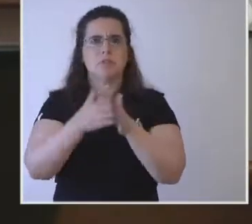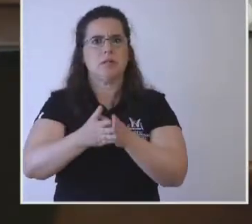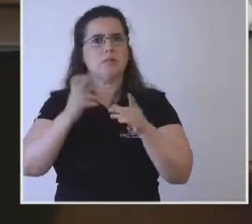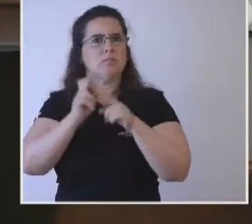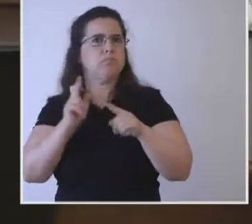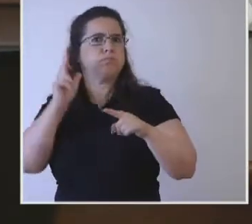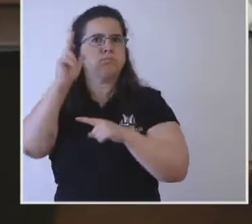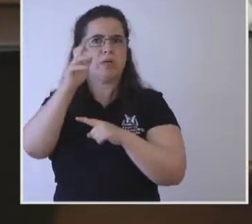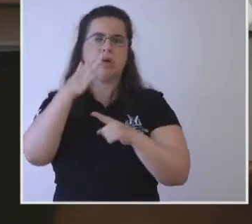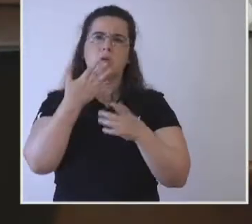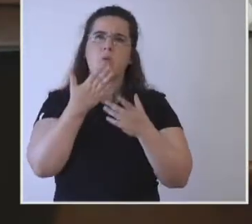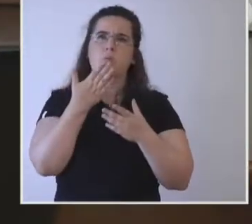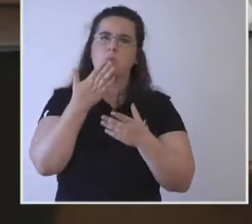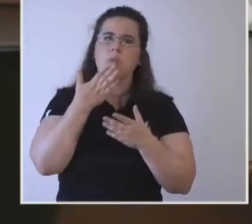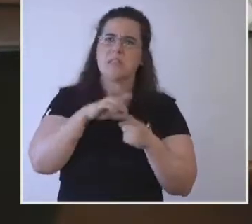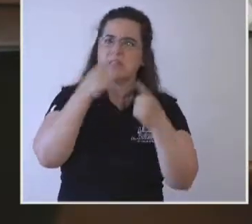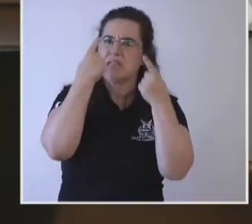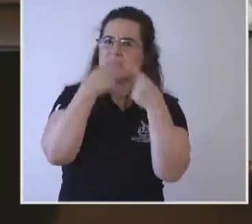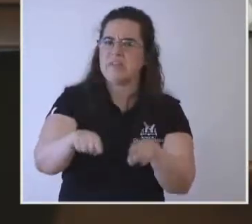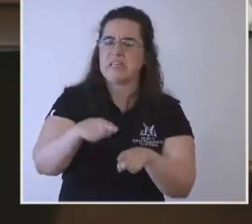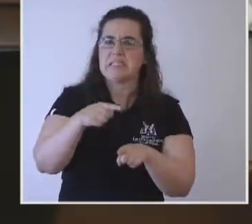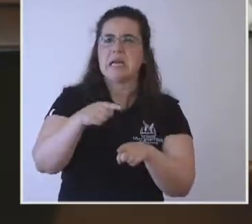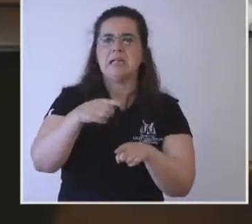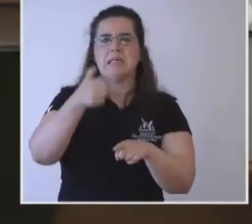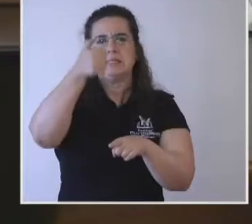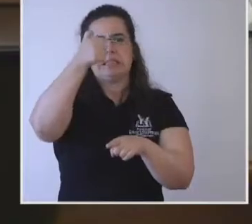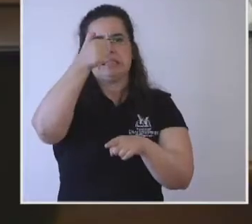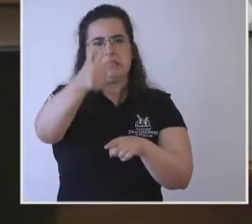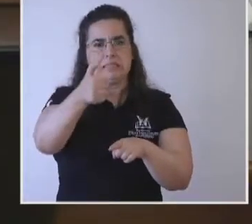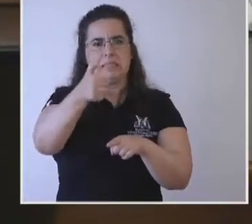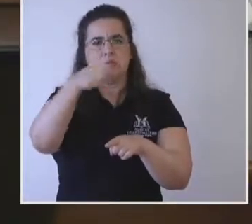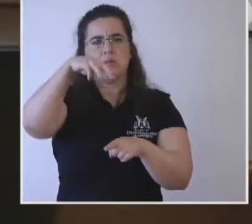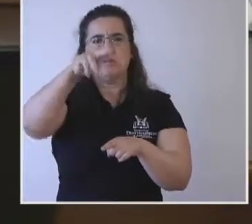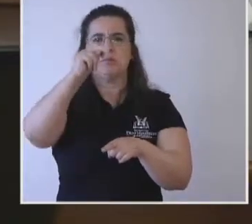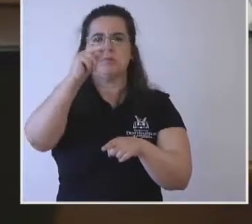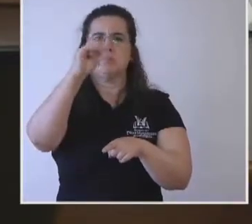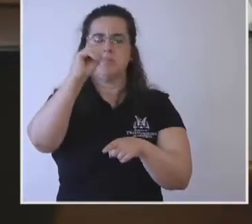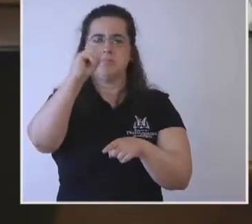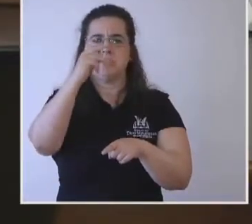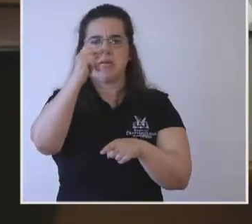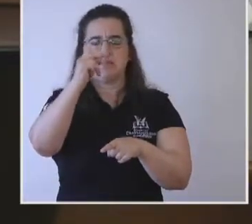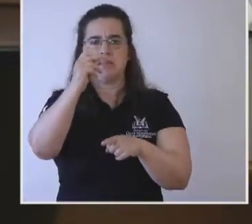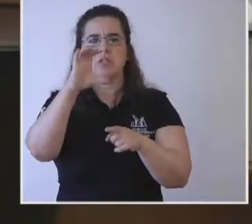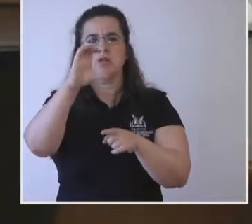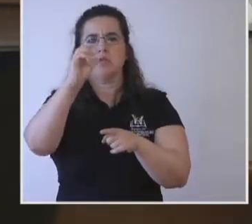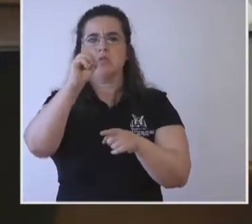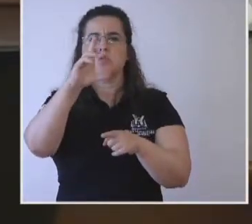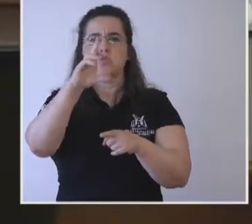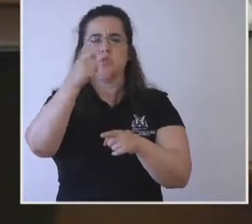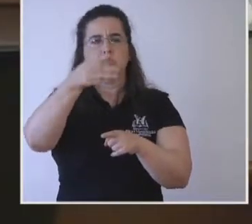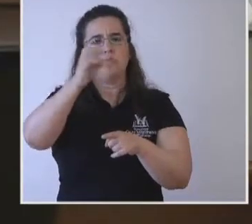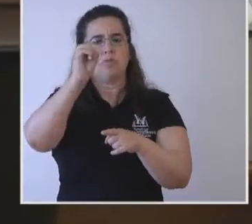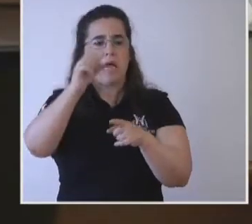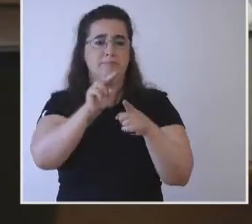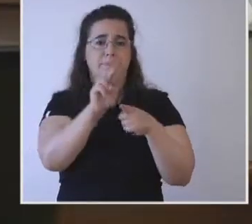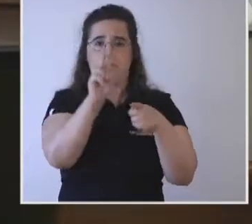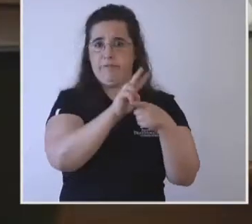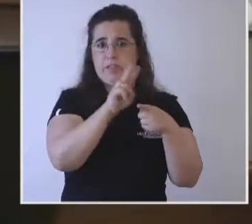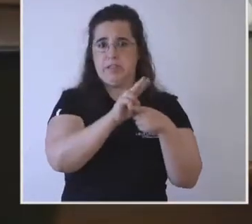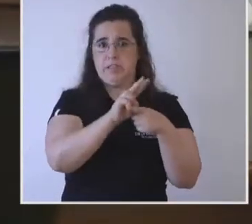Quando olhamos para as diferenças de peso entre os vegetarianos e os não-vegetarianos, vemos que os veganos são claramente mais magros do que